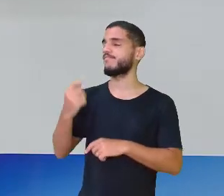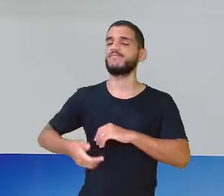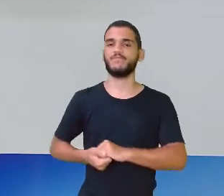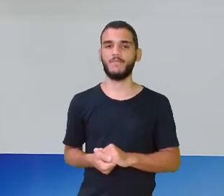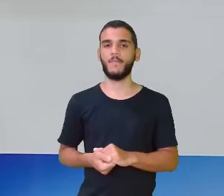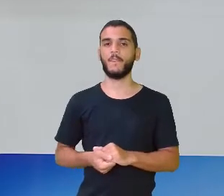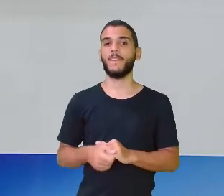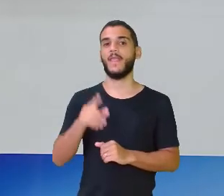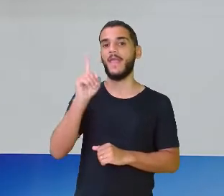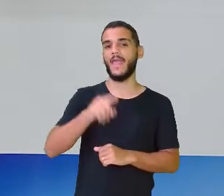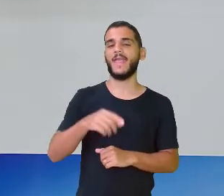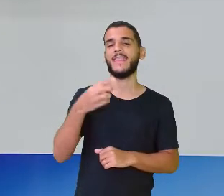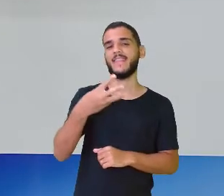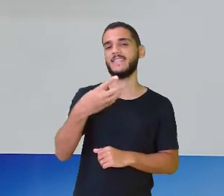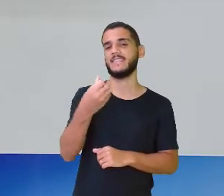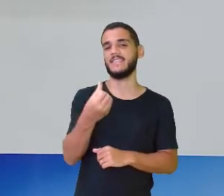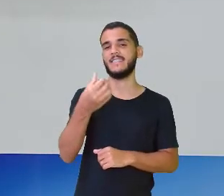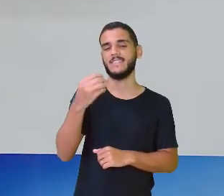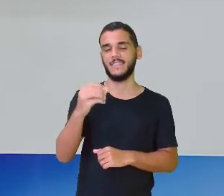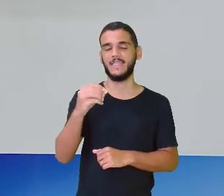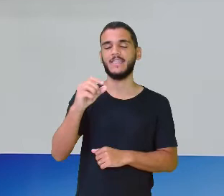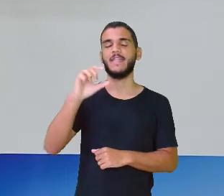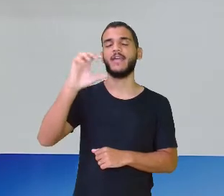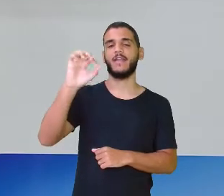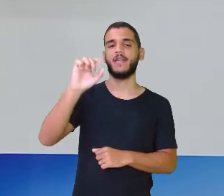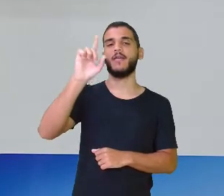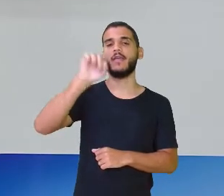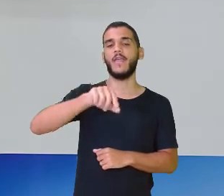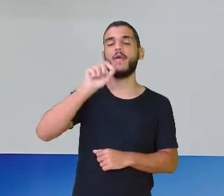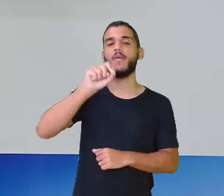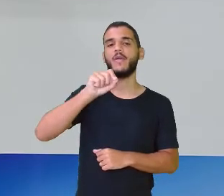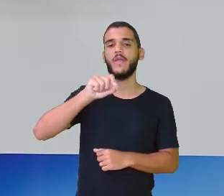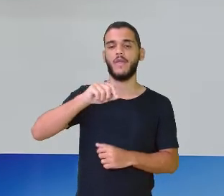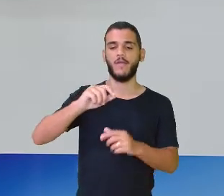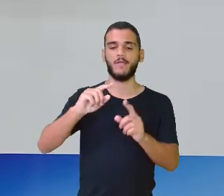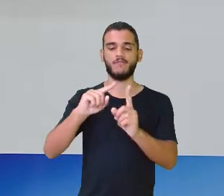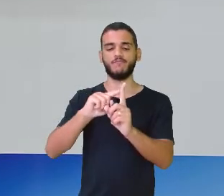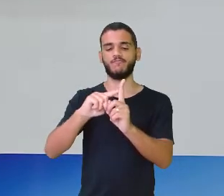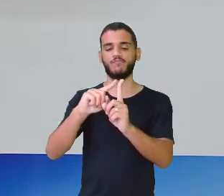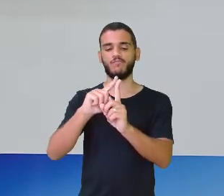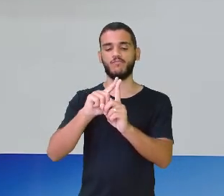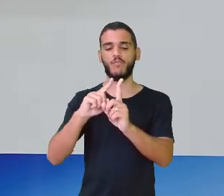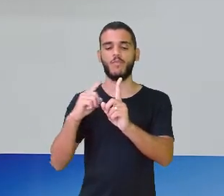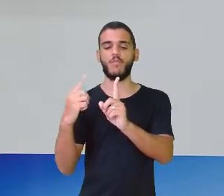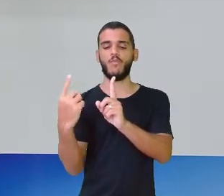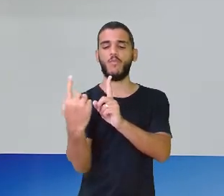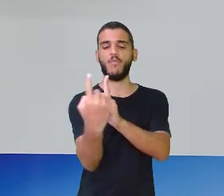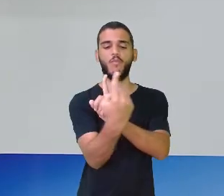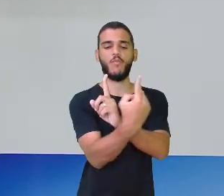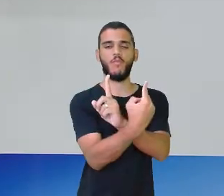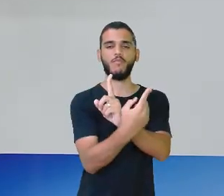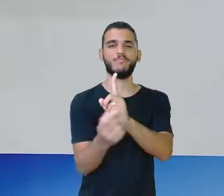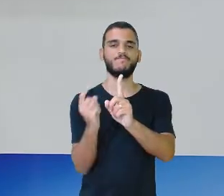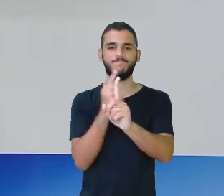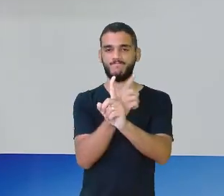totalizariam 360 graus, que é a minha volta completa. Tranquilo?